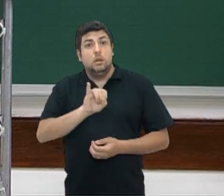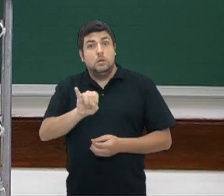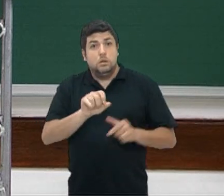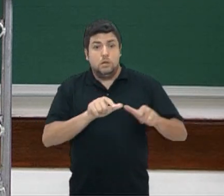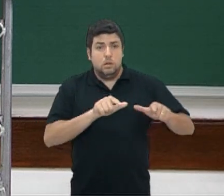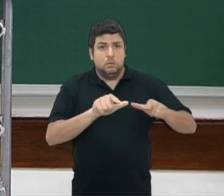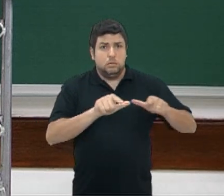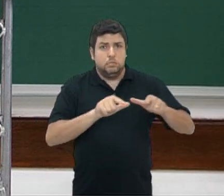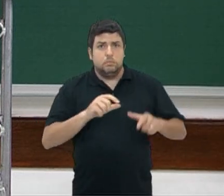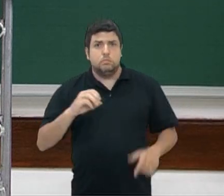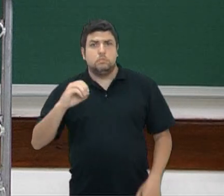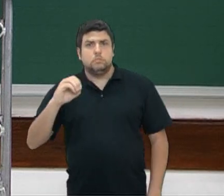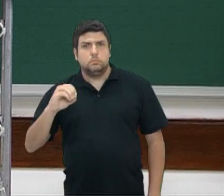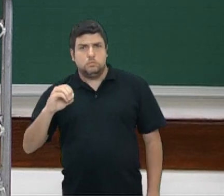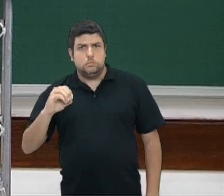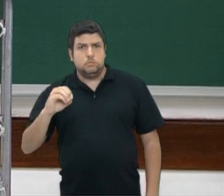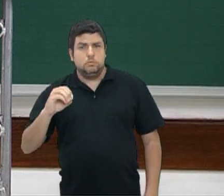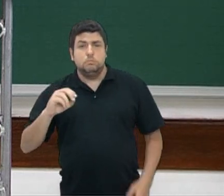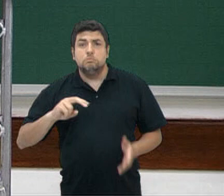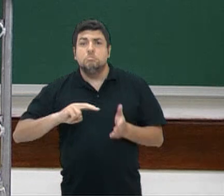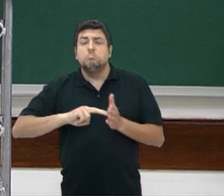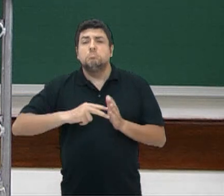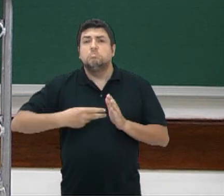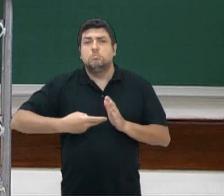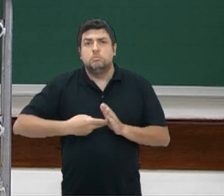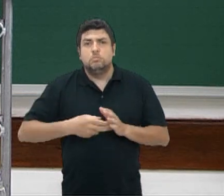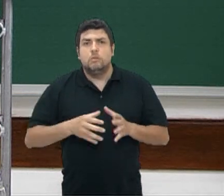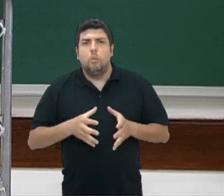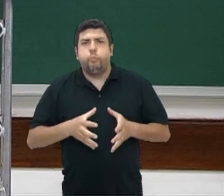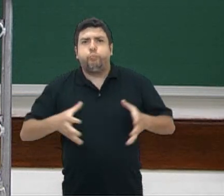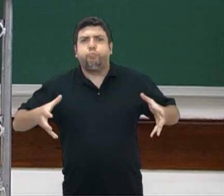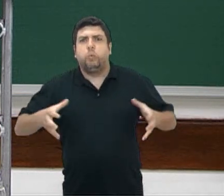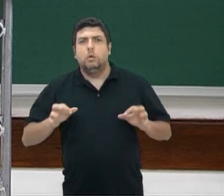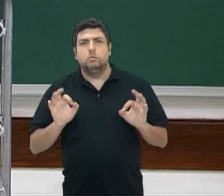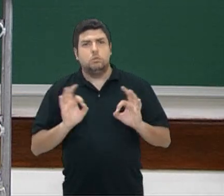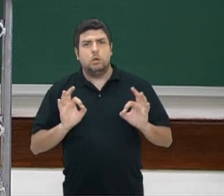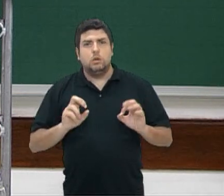nulo, isso indica que não está tendo expansão